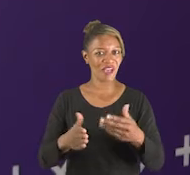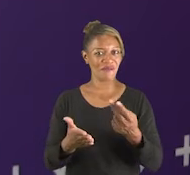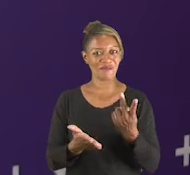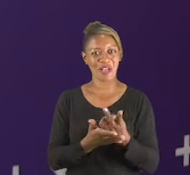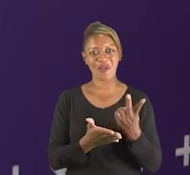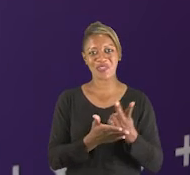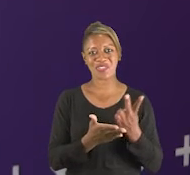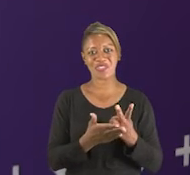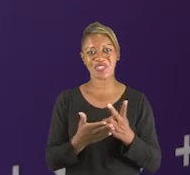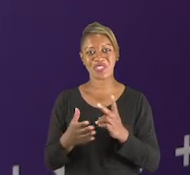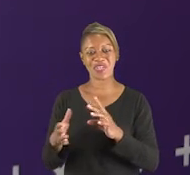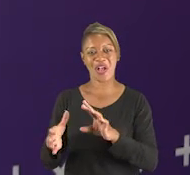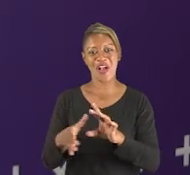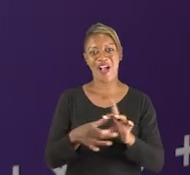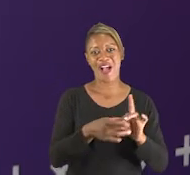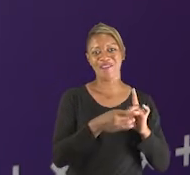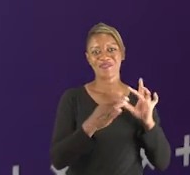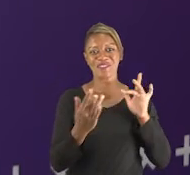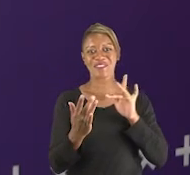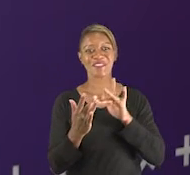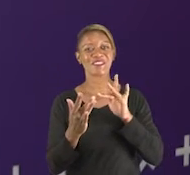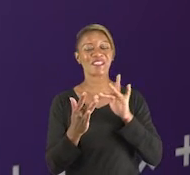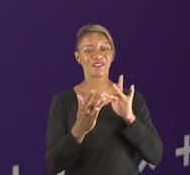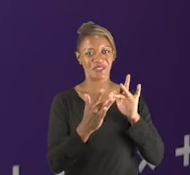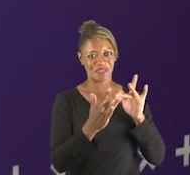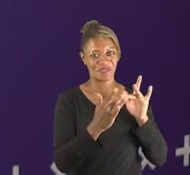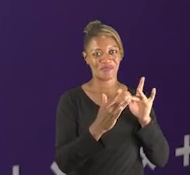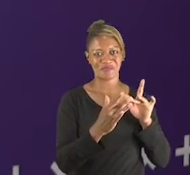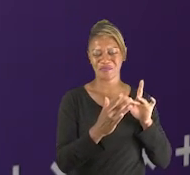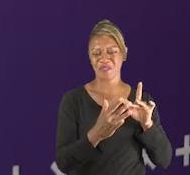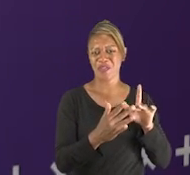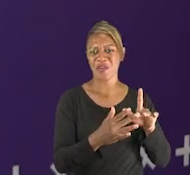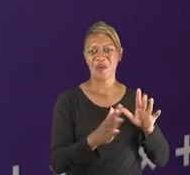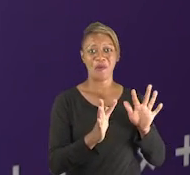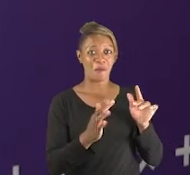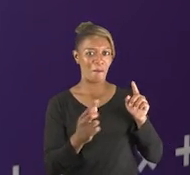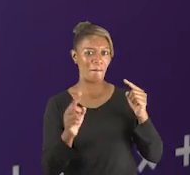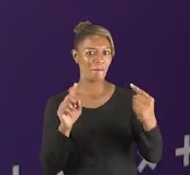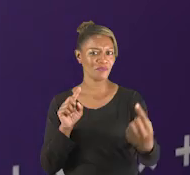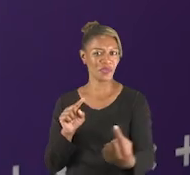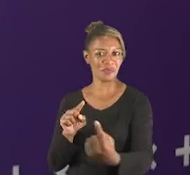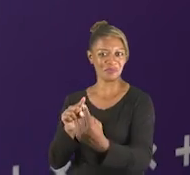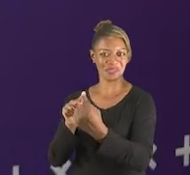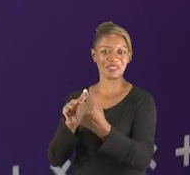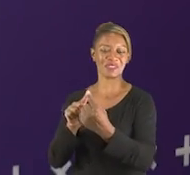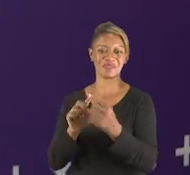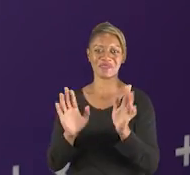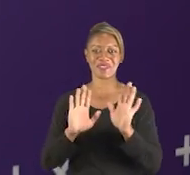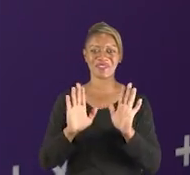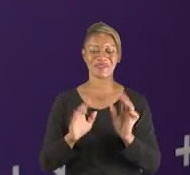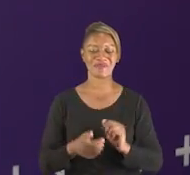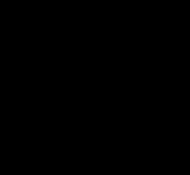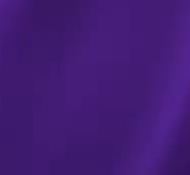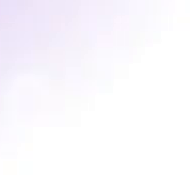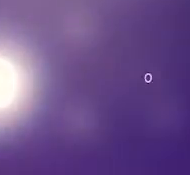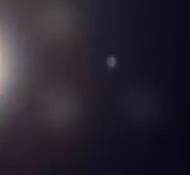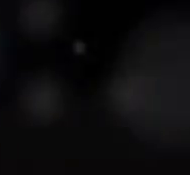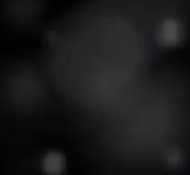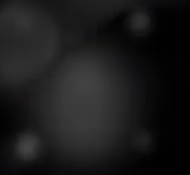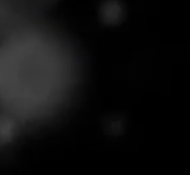gente conectados por ideias inovadoras e com propósito daqui a pouco a gente se encontra de novo até já